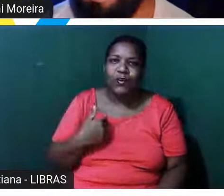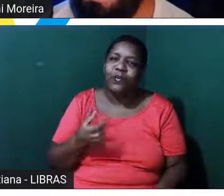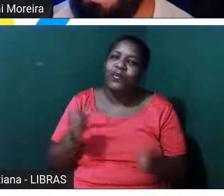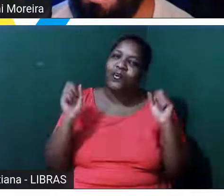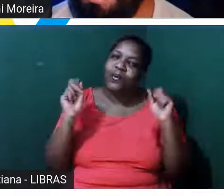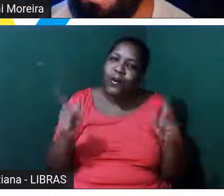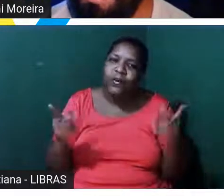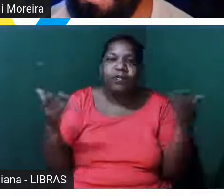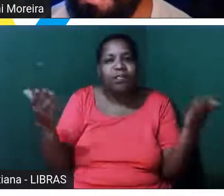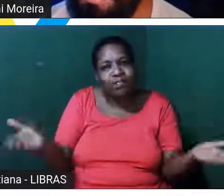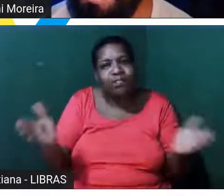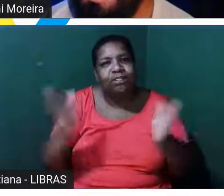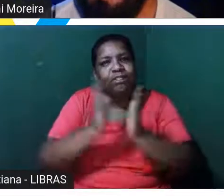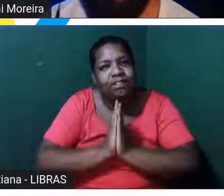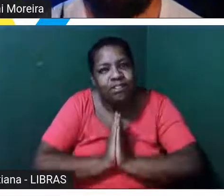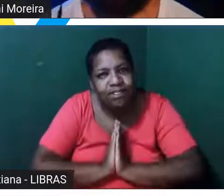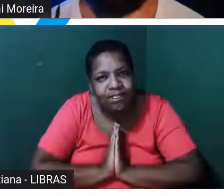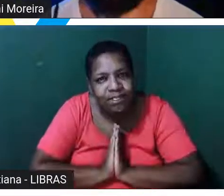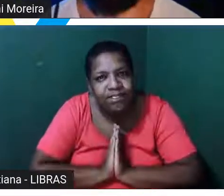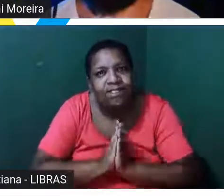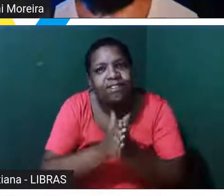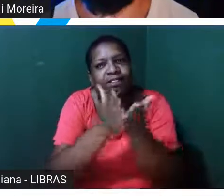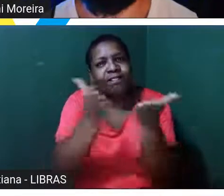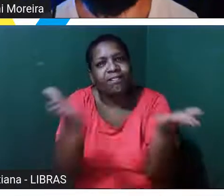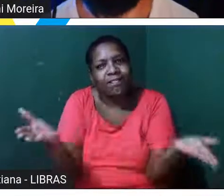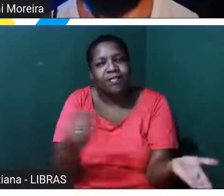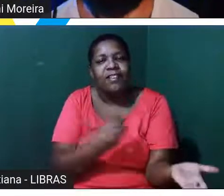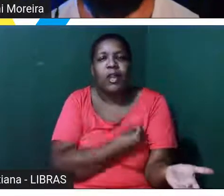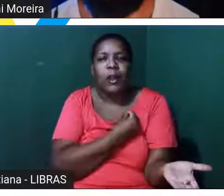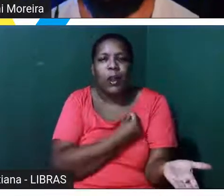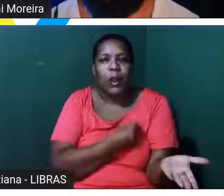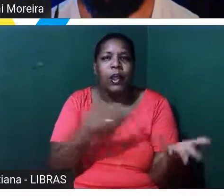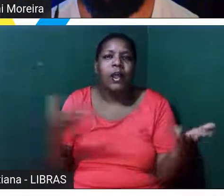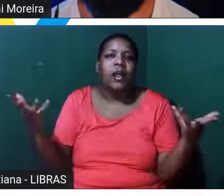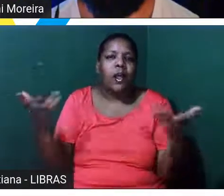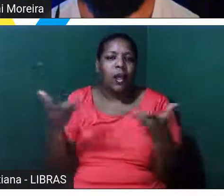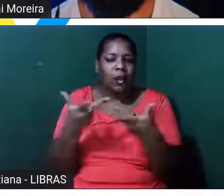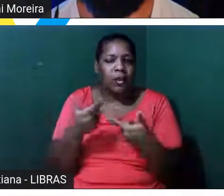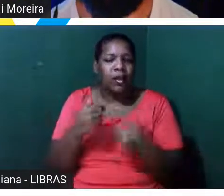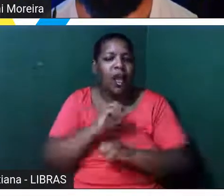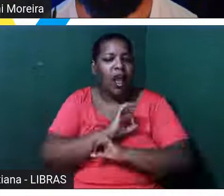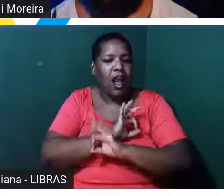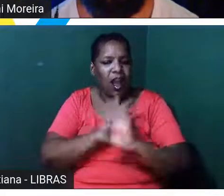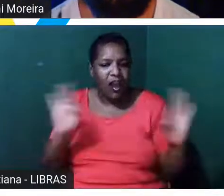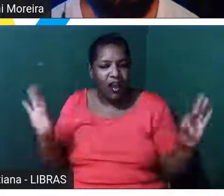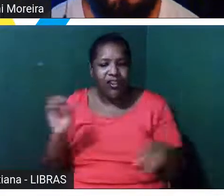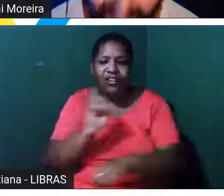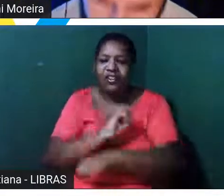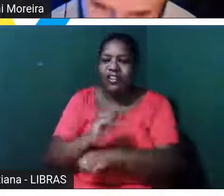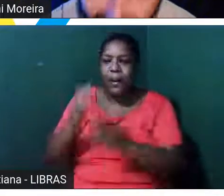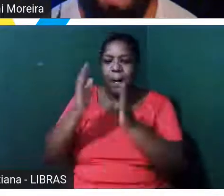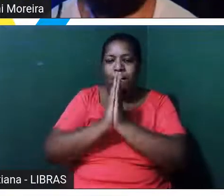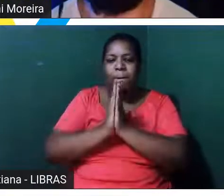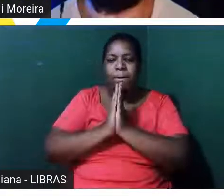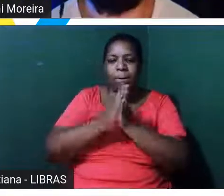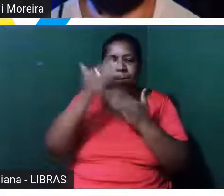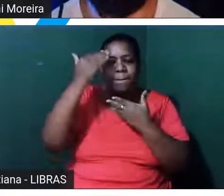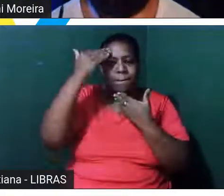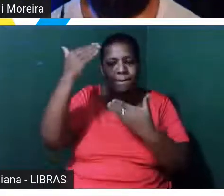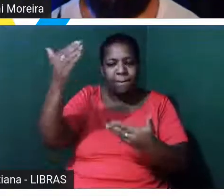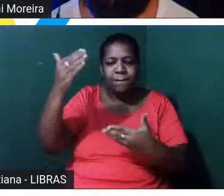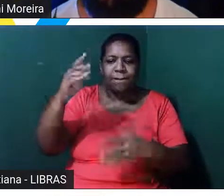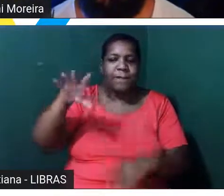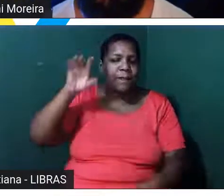gente agradecer a presença de todos aqui e vou Maravilha essa o Vini muito obrigada a gente quer te ouvir muito